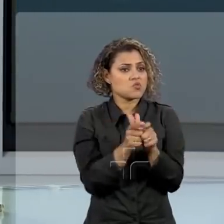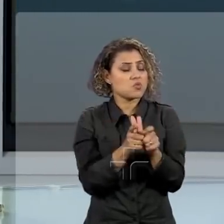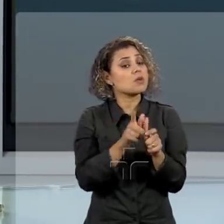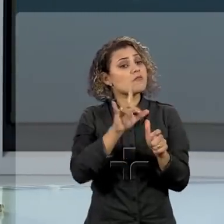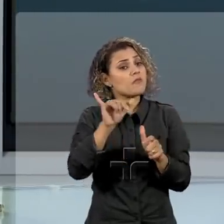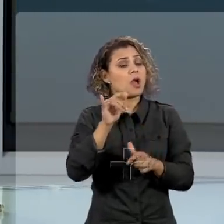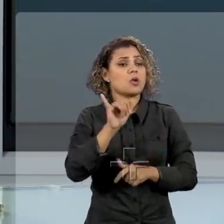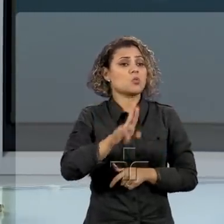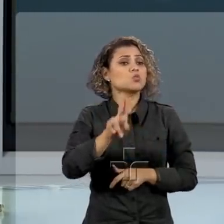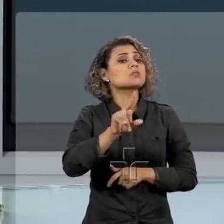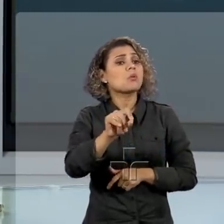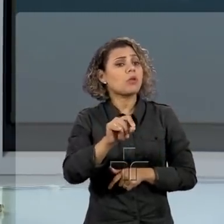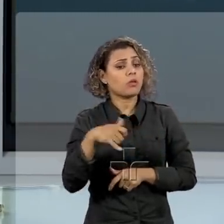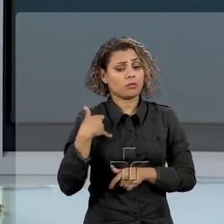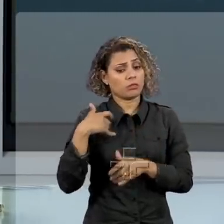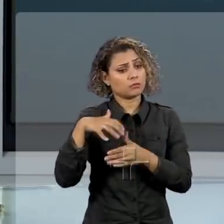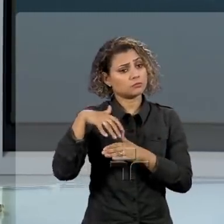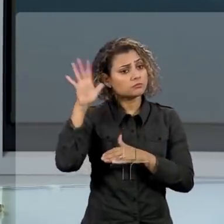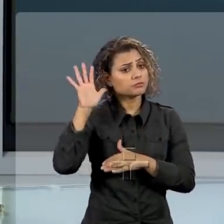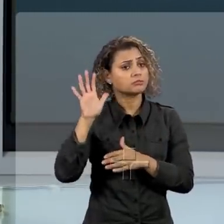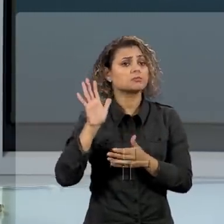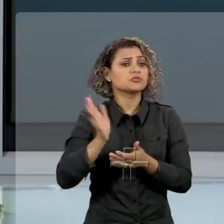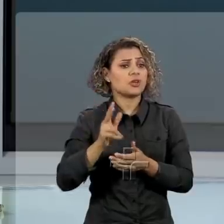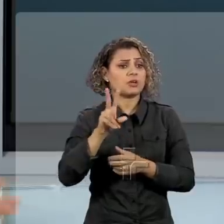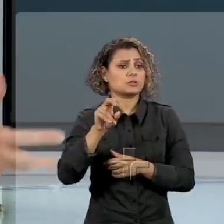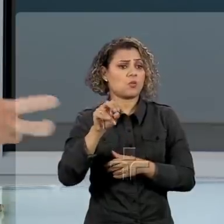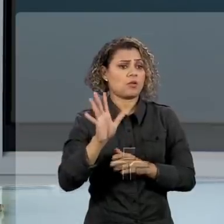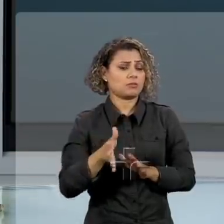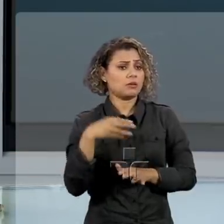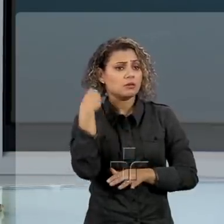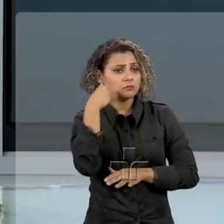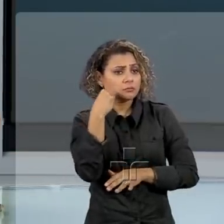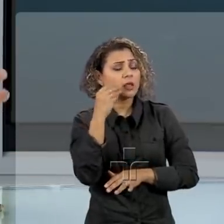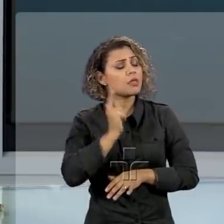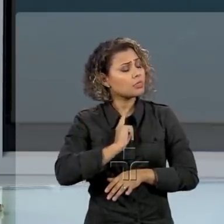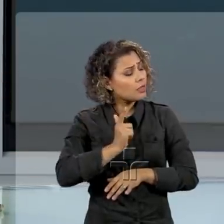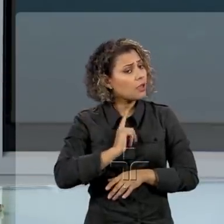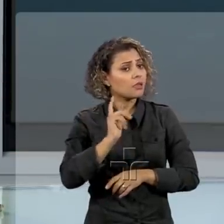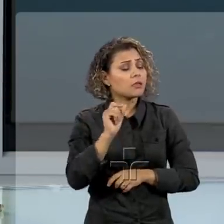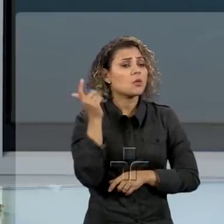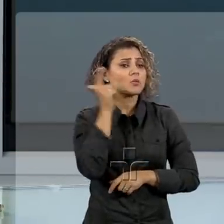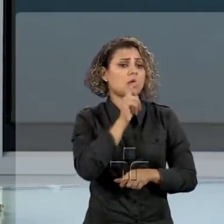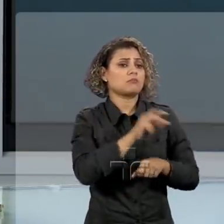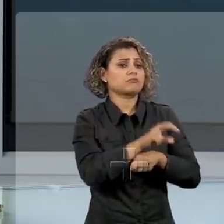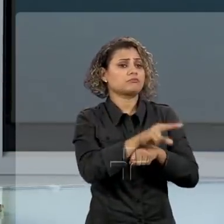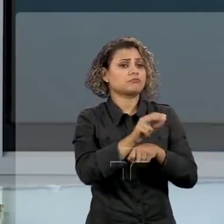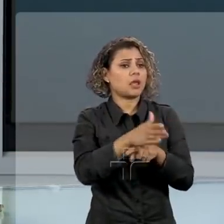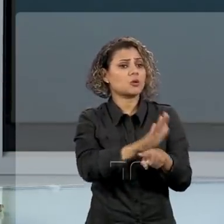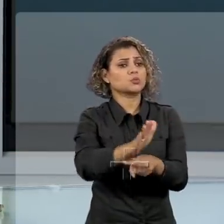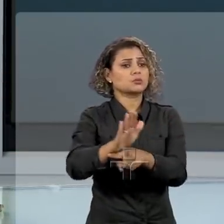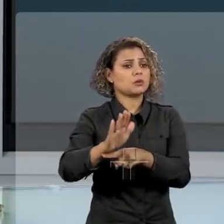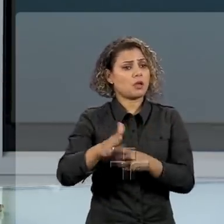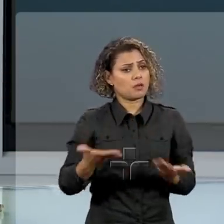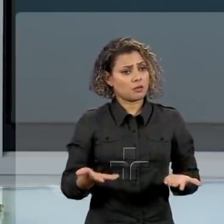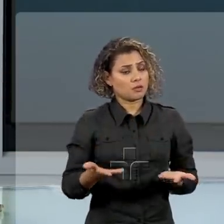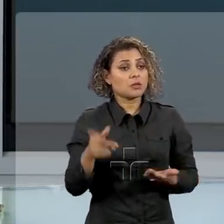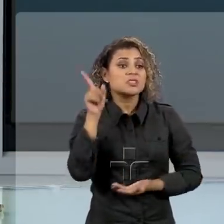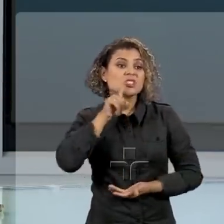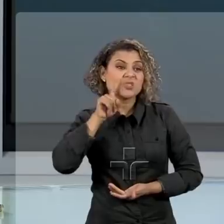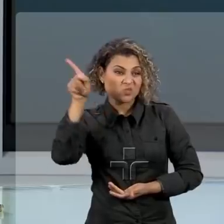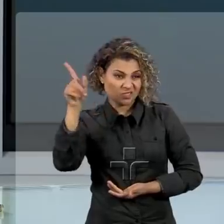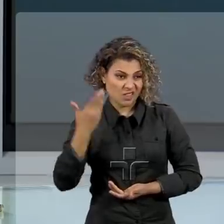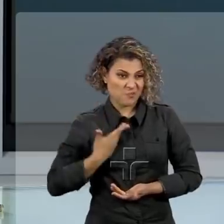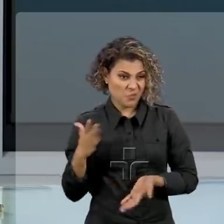Isso é muito bom. São pessoas ainda produtivas, experientes, que agregam para equipes diversificadas. Quanto à questão dos Estados Unidos nunca tiveram amigos,